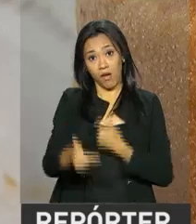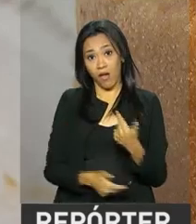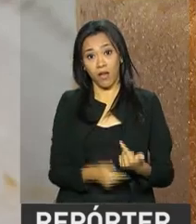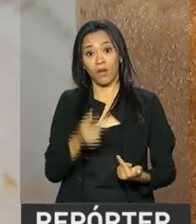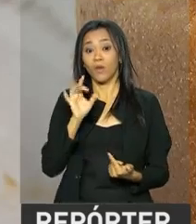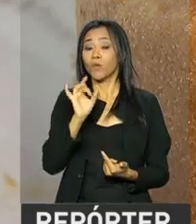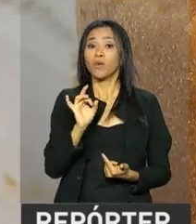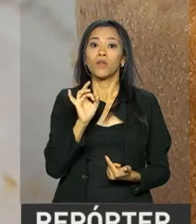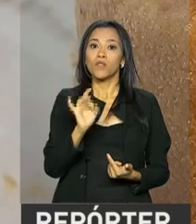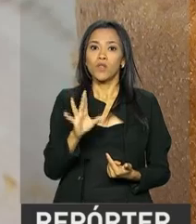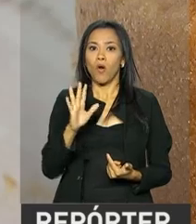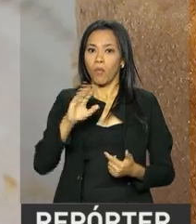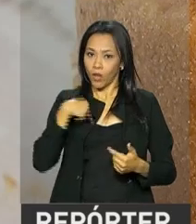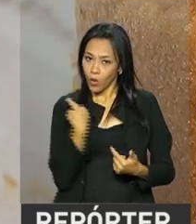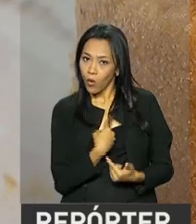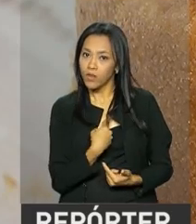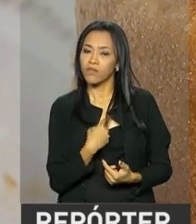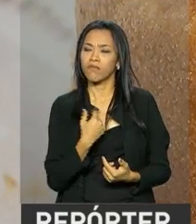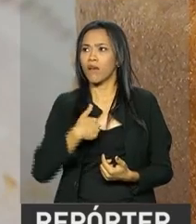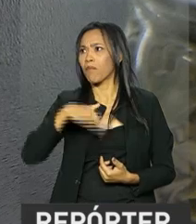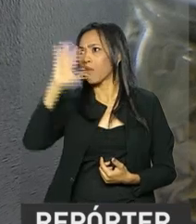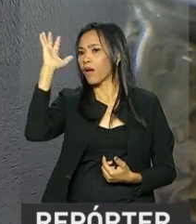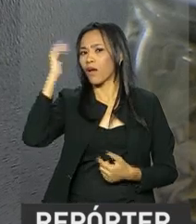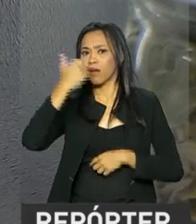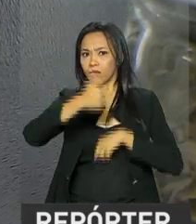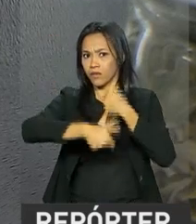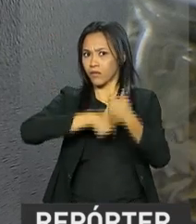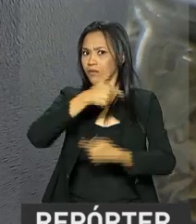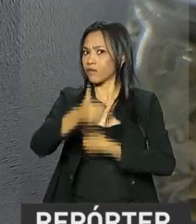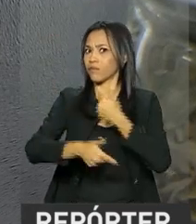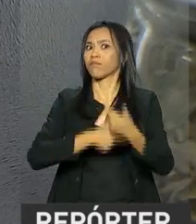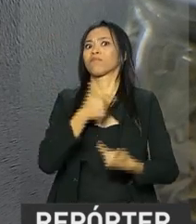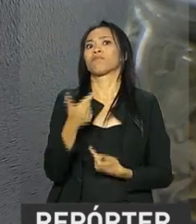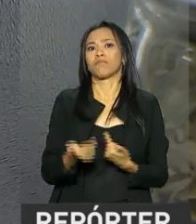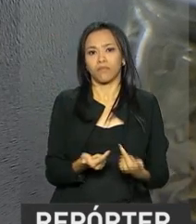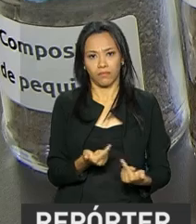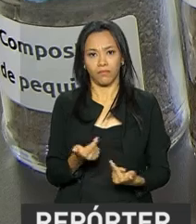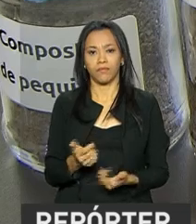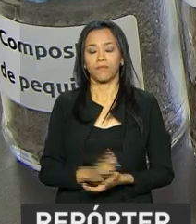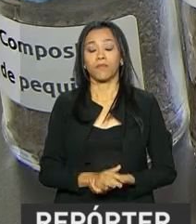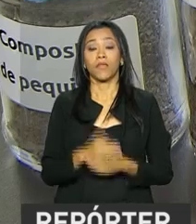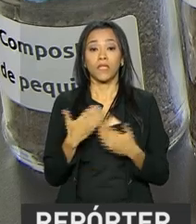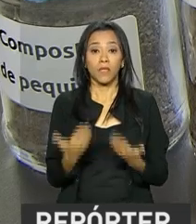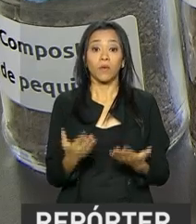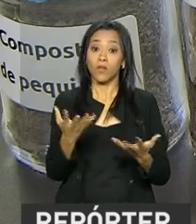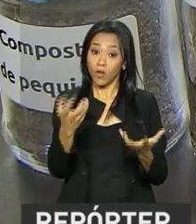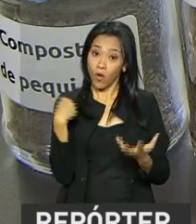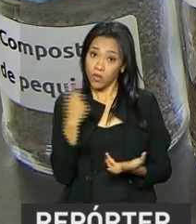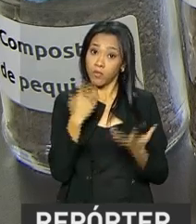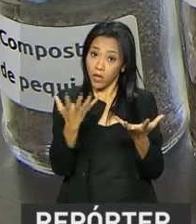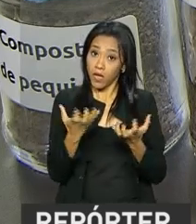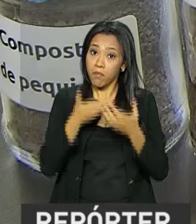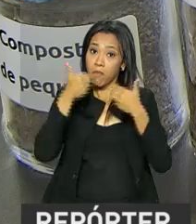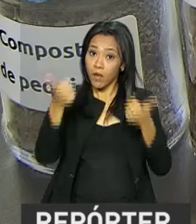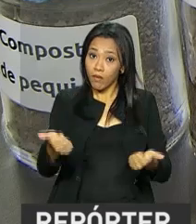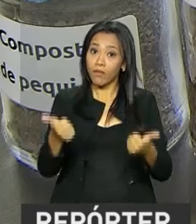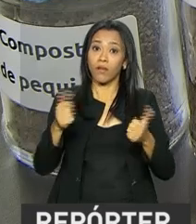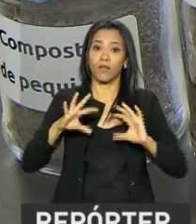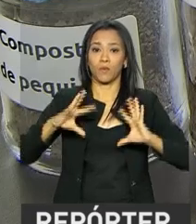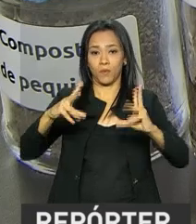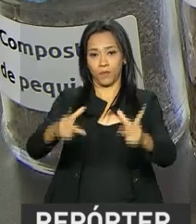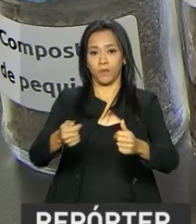gente ter alimento orgânico pra gente é um trabalho que vai muito mais além do que simples da produção orgânica né a gente tá querendo melhorar o ambiente como um